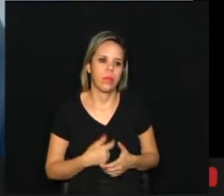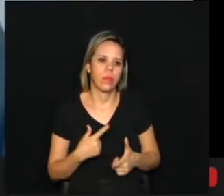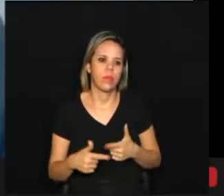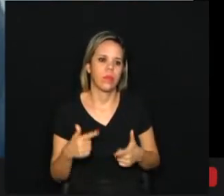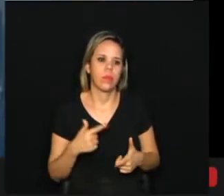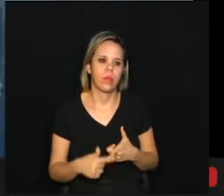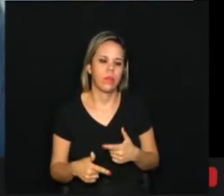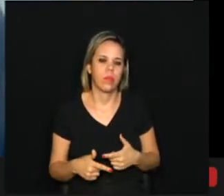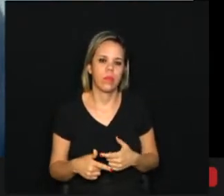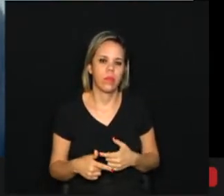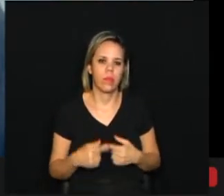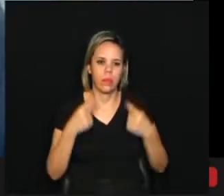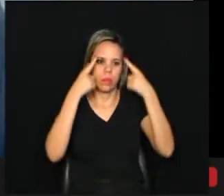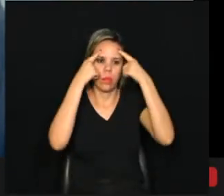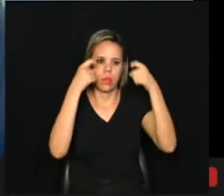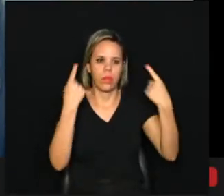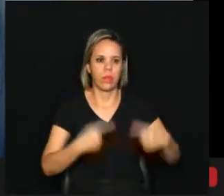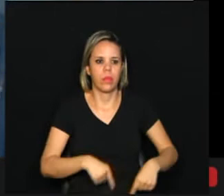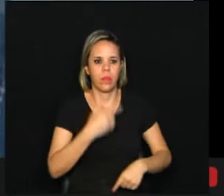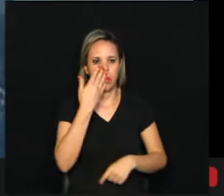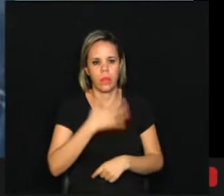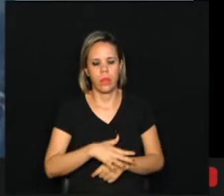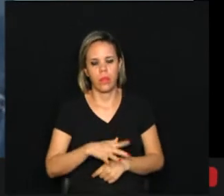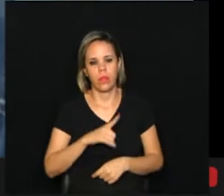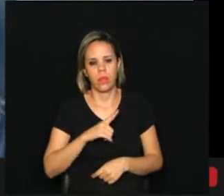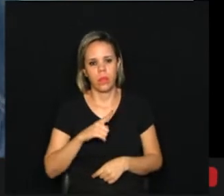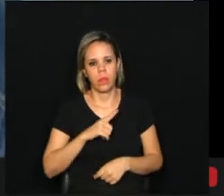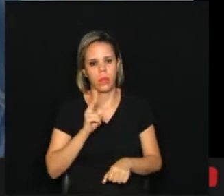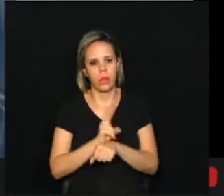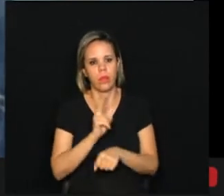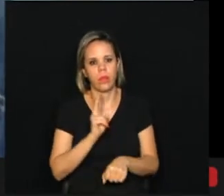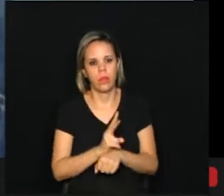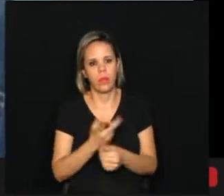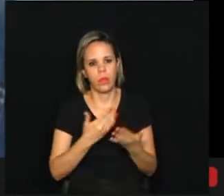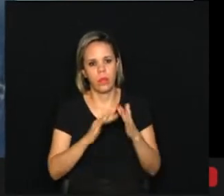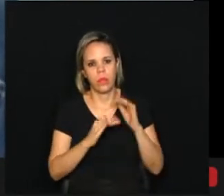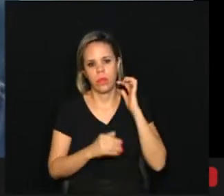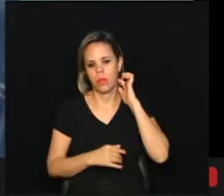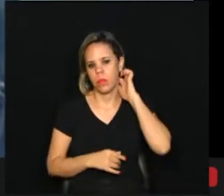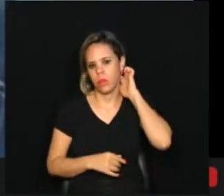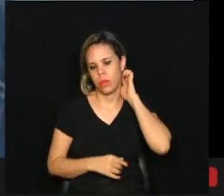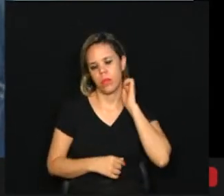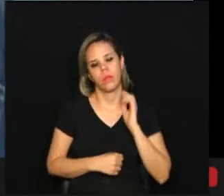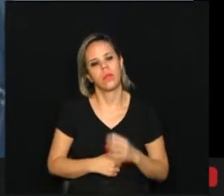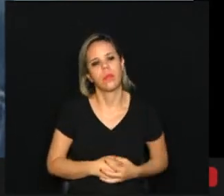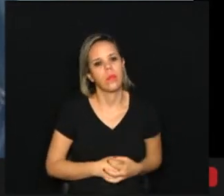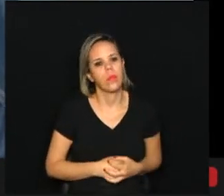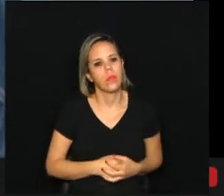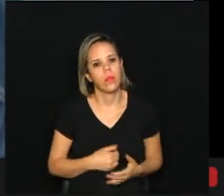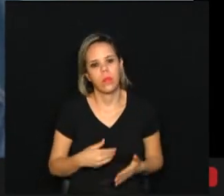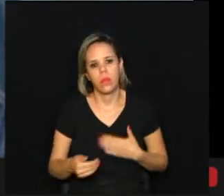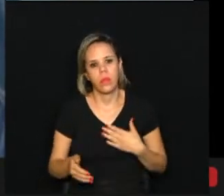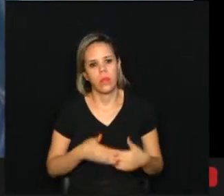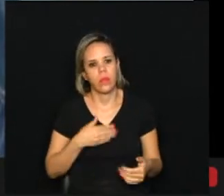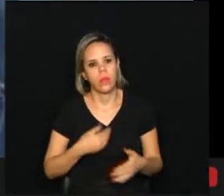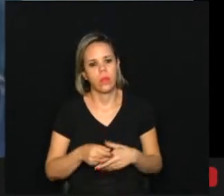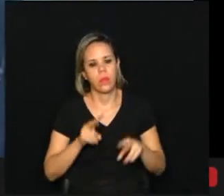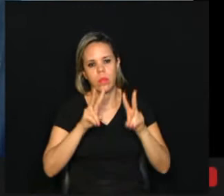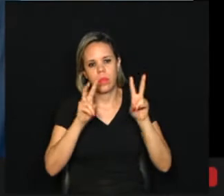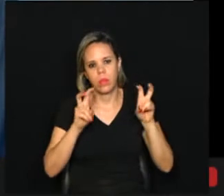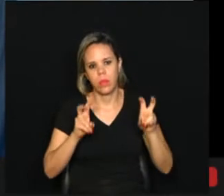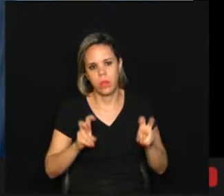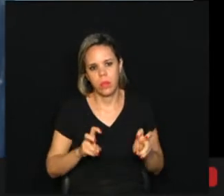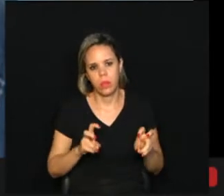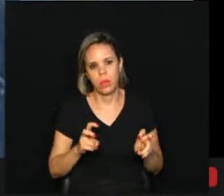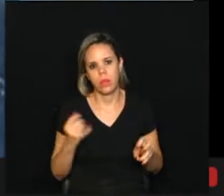uma agressão, uma violência contra uma criança que tem que ser protegida pela escola, né? Independente, inclusive, do tema. O tema é